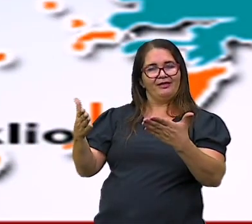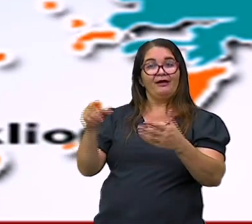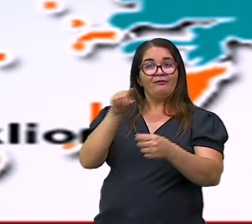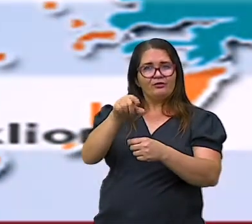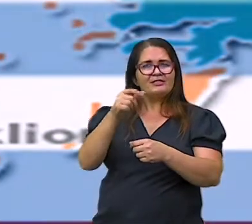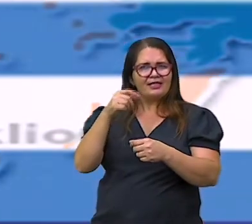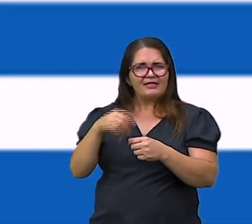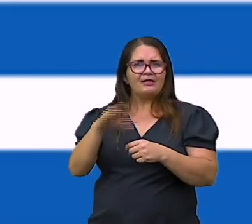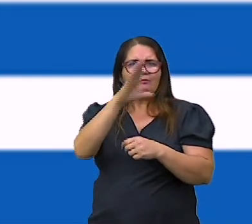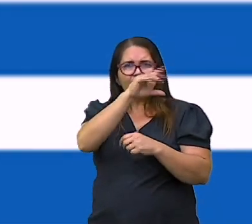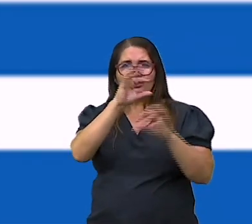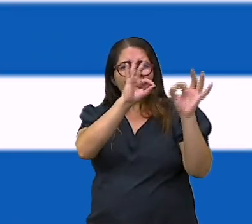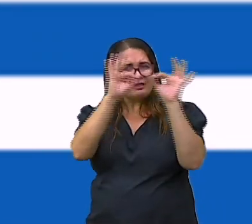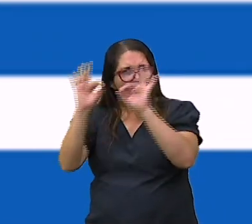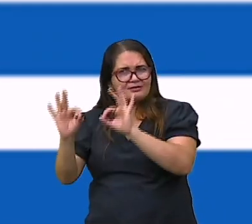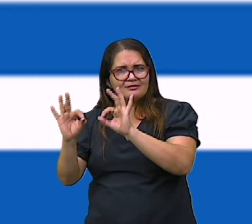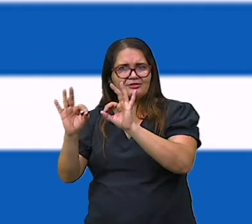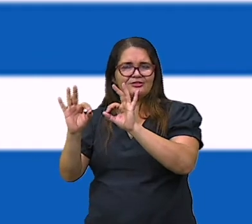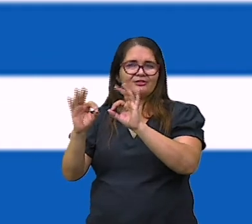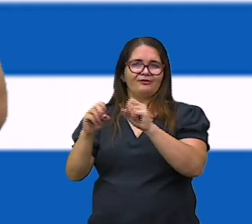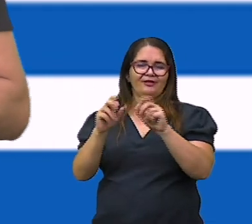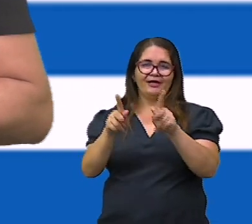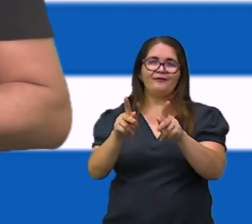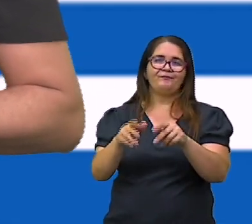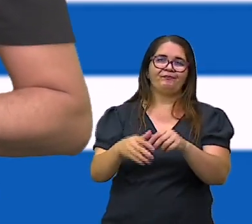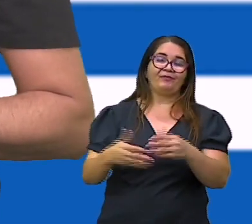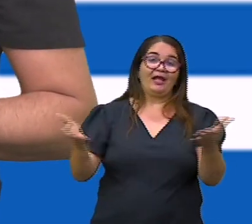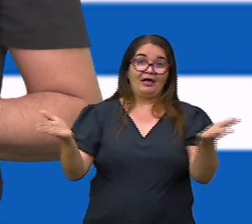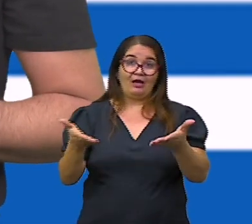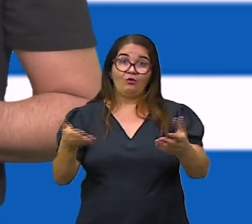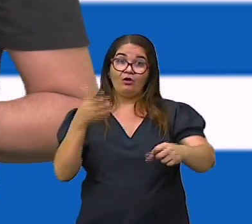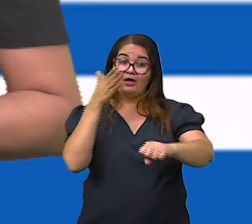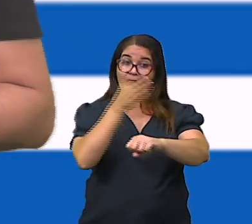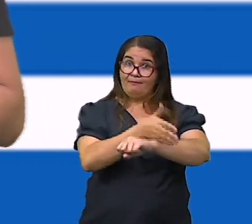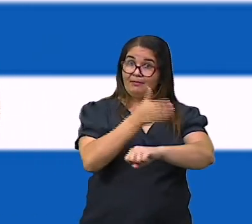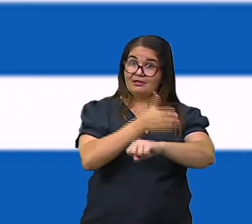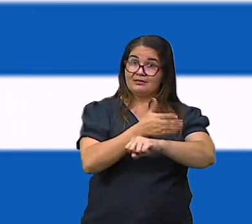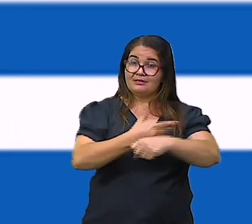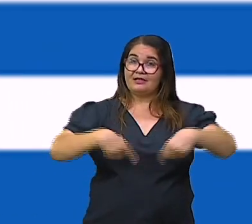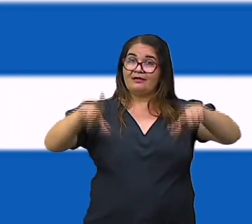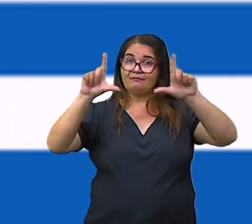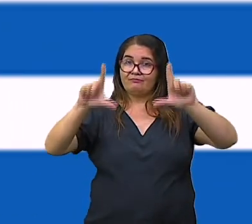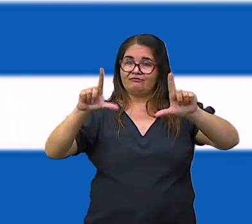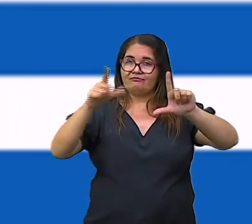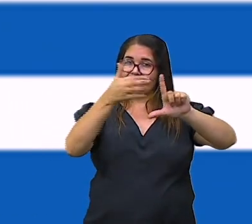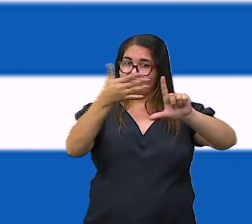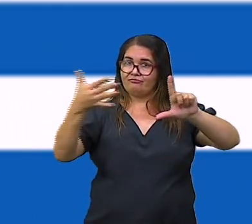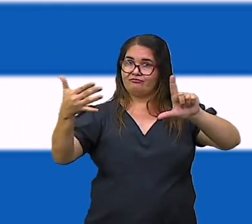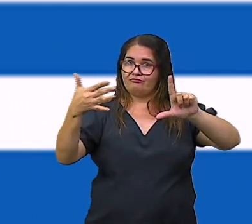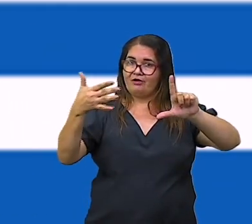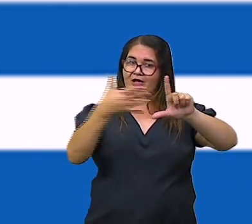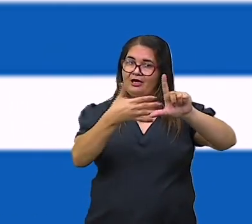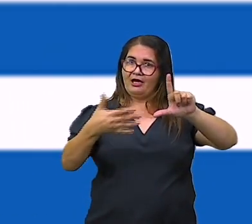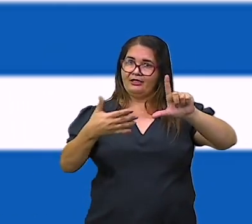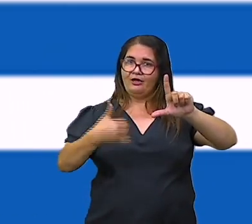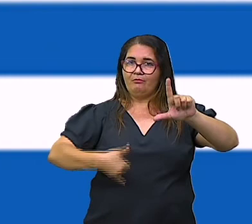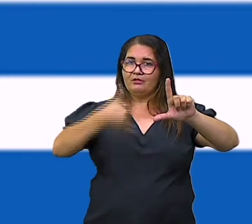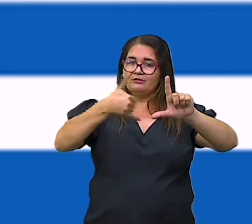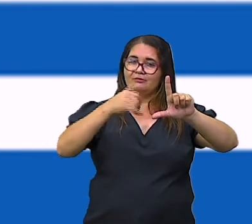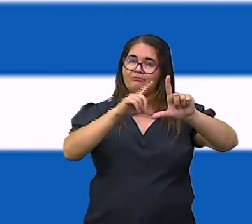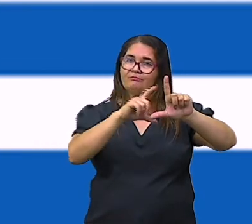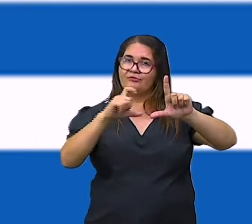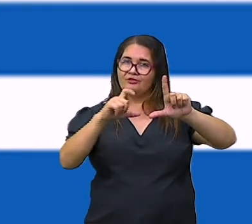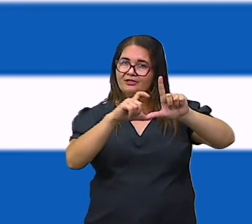A rivalidade entre as 2 cidades era intensa, mas em um momento específico da história grega, Atenas e